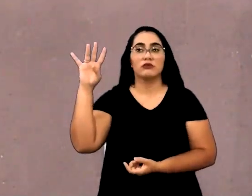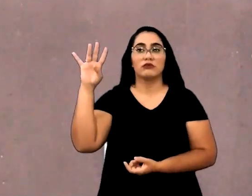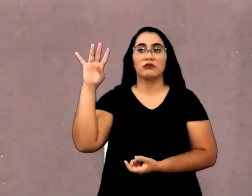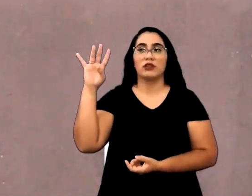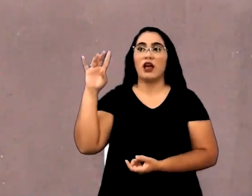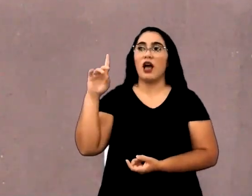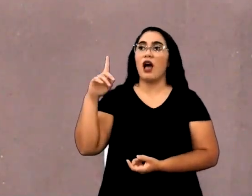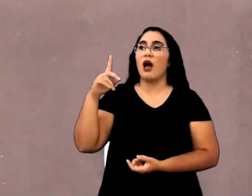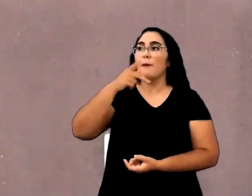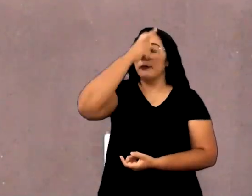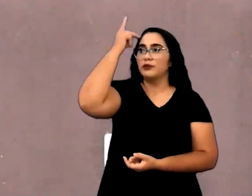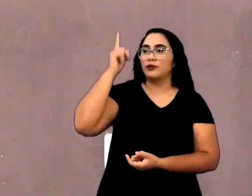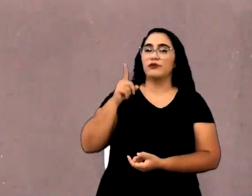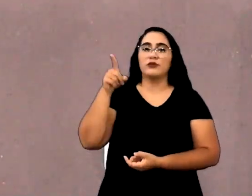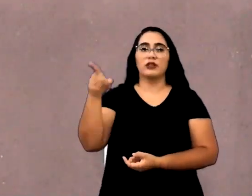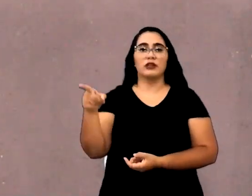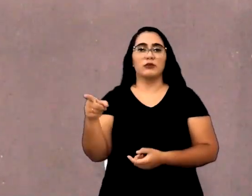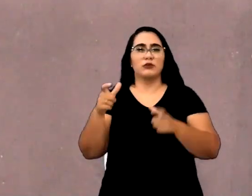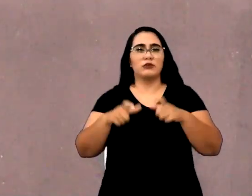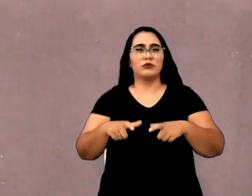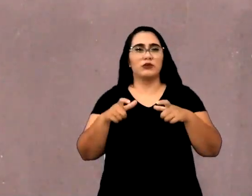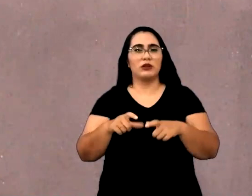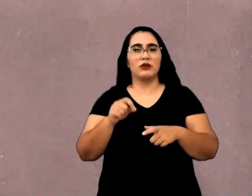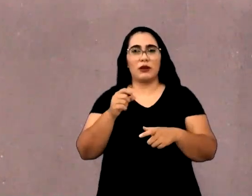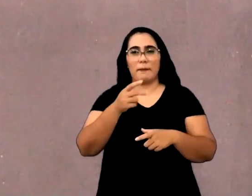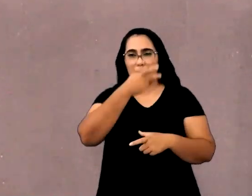centro de recuperação estão vendo naquele livro.